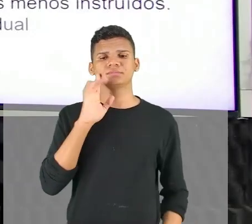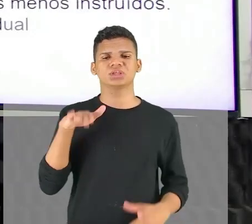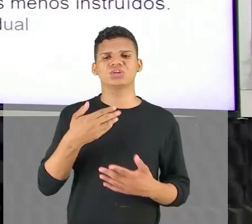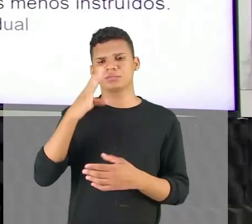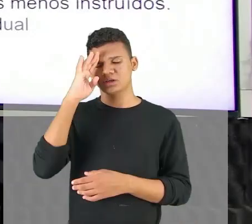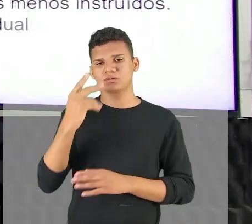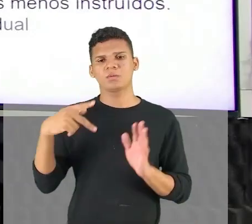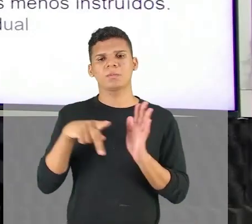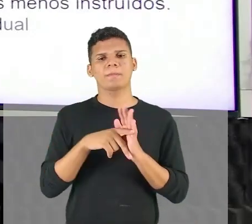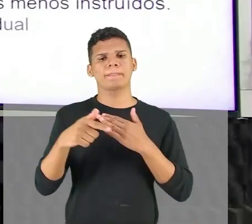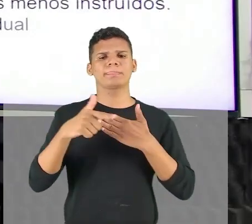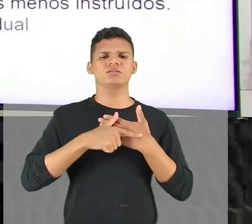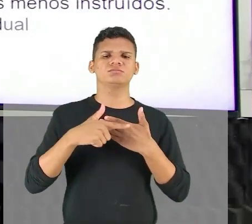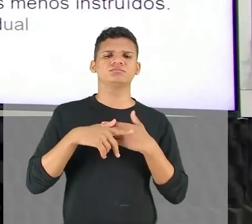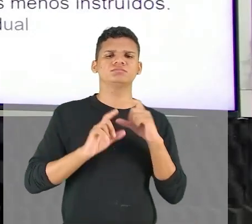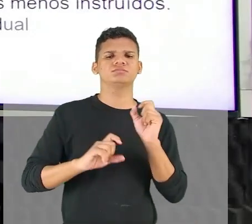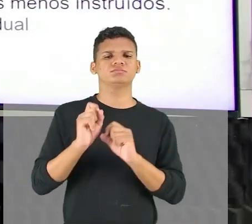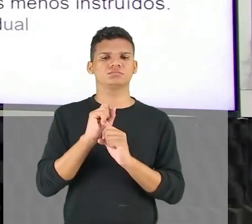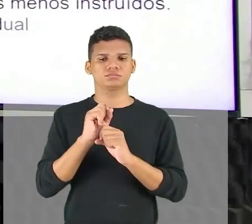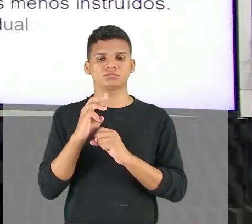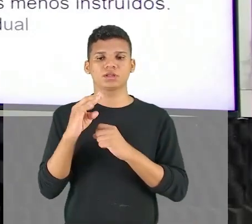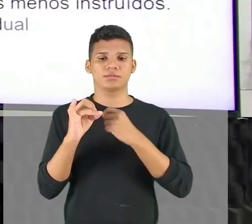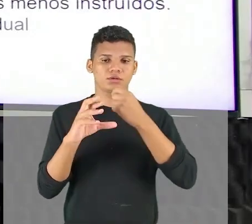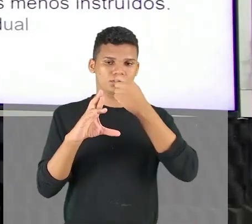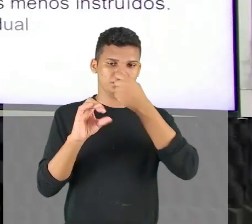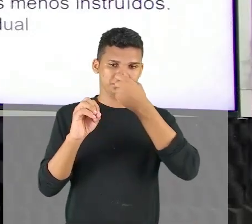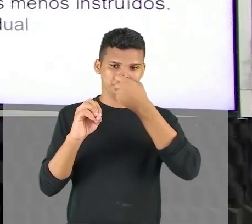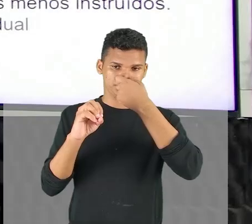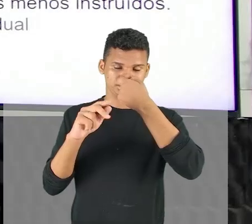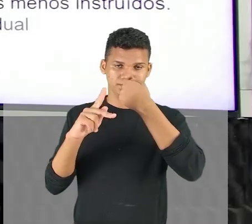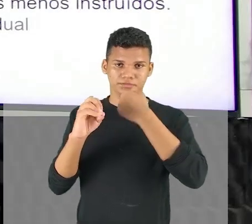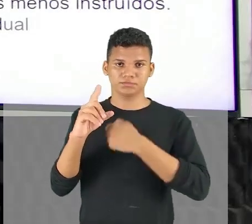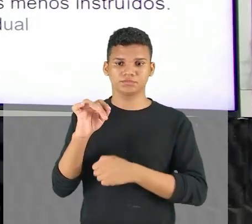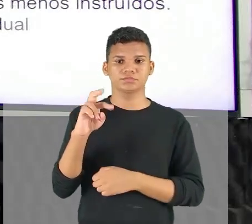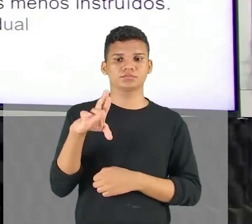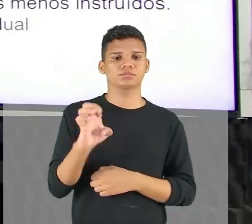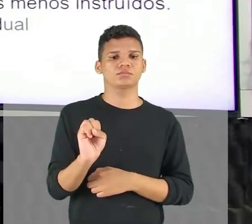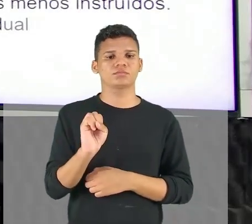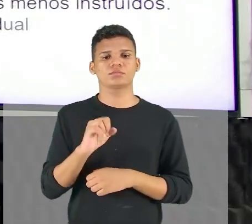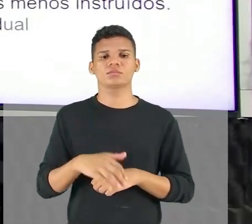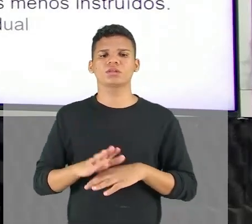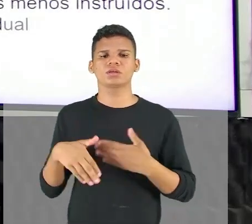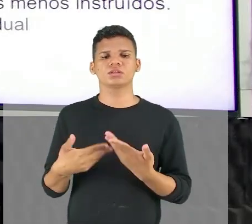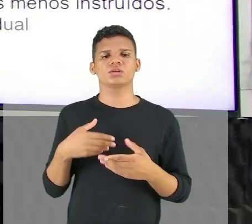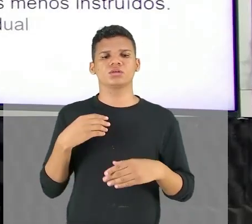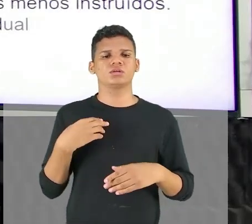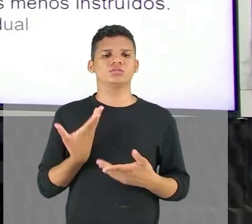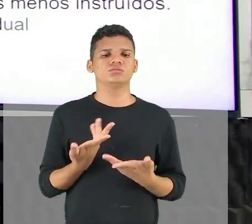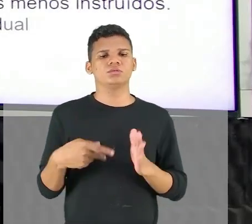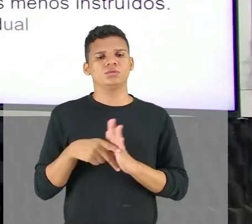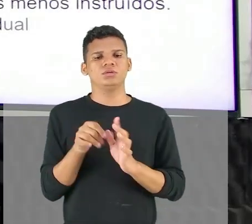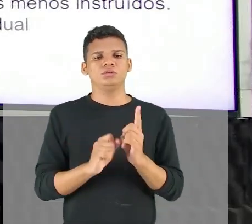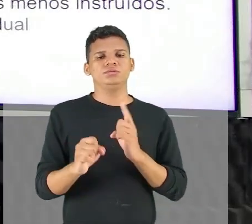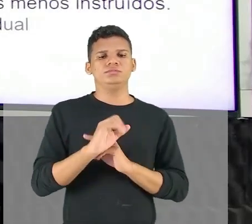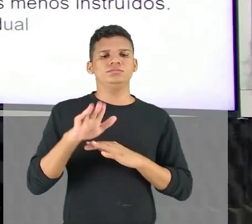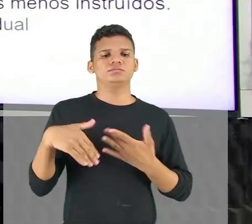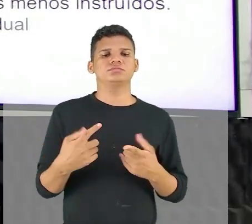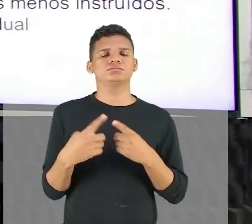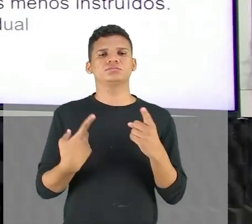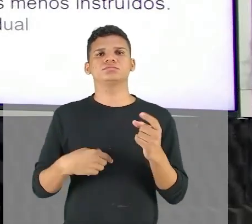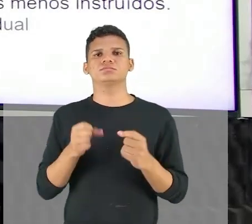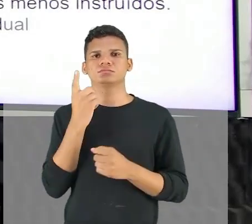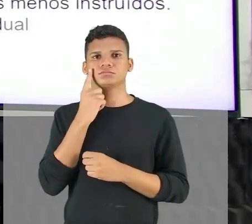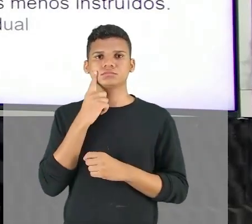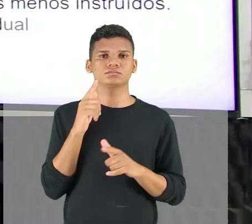principal função desses micropoderes no corpo social é interiorizar e fazer cumprir o quê? O ideal